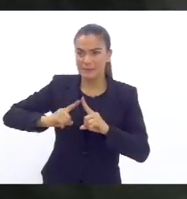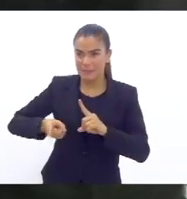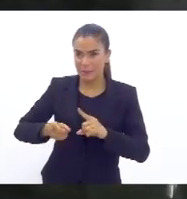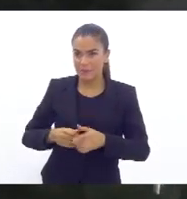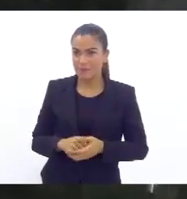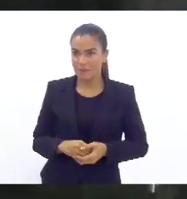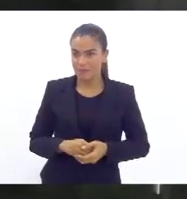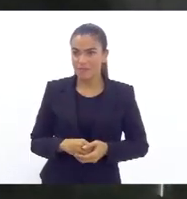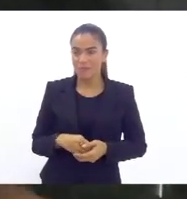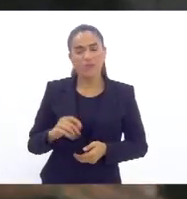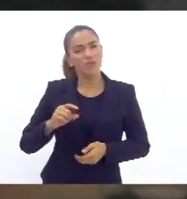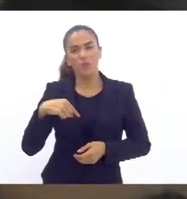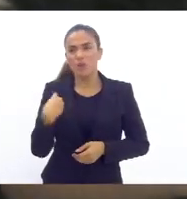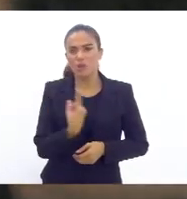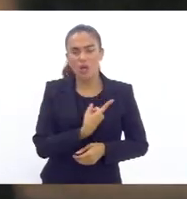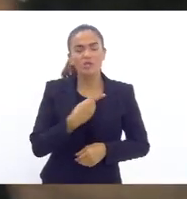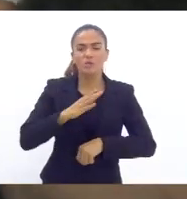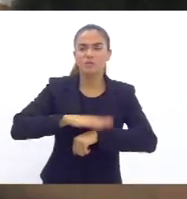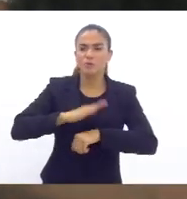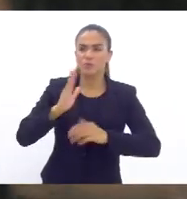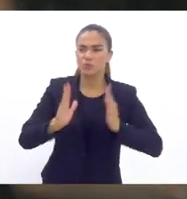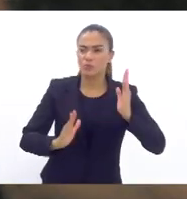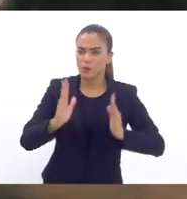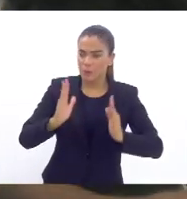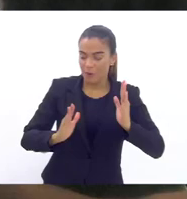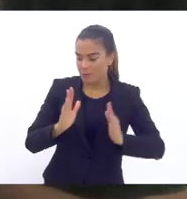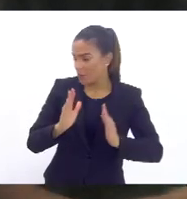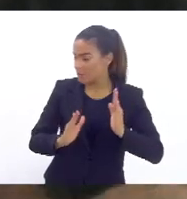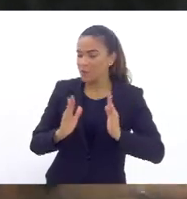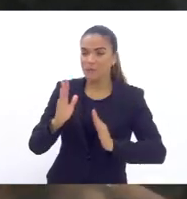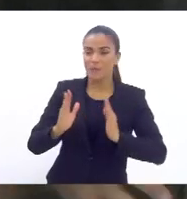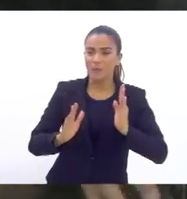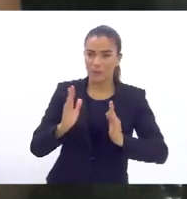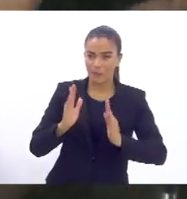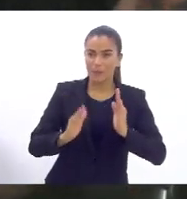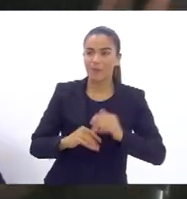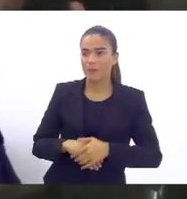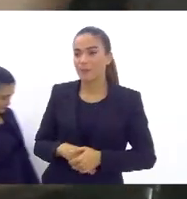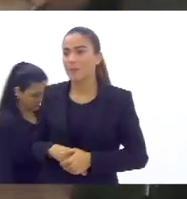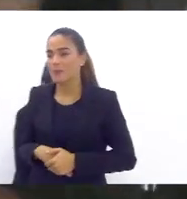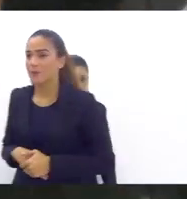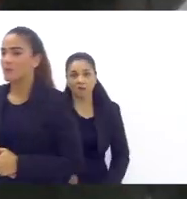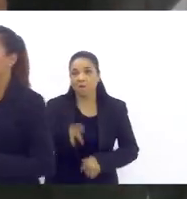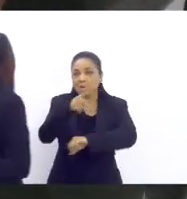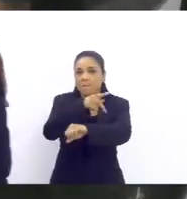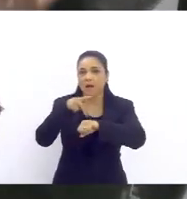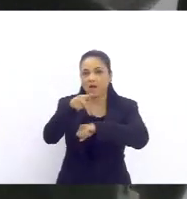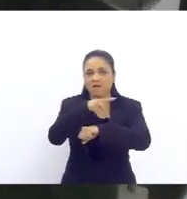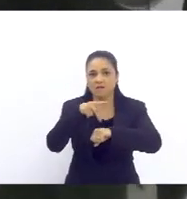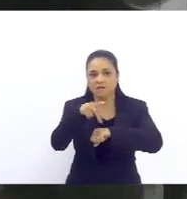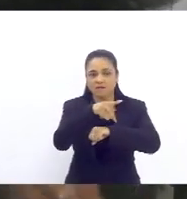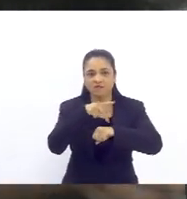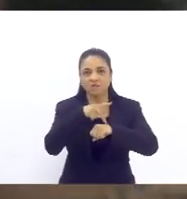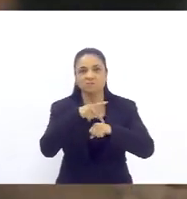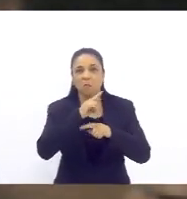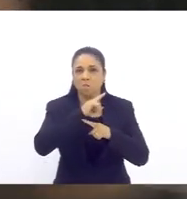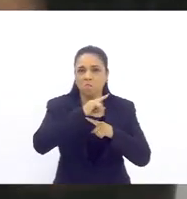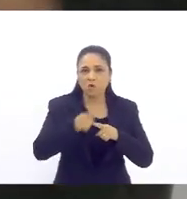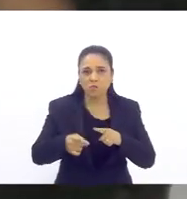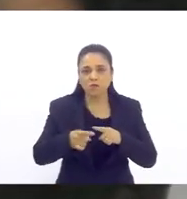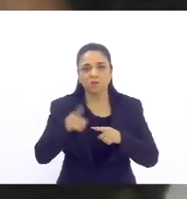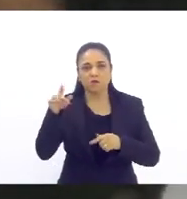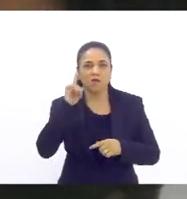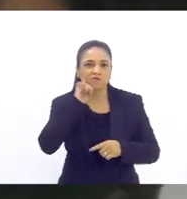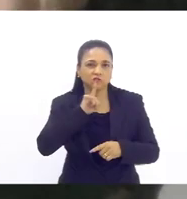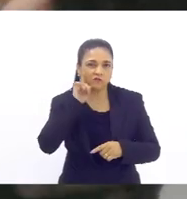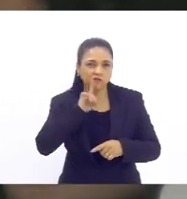a gente tá num momento agora que efetivamente a gente tem países o berço do proibiucionismo nos Estados